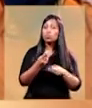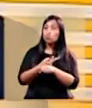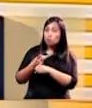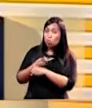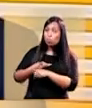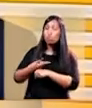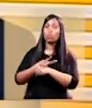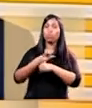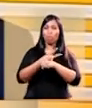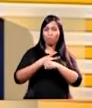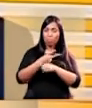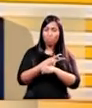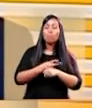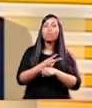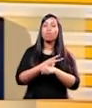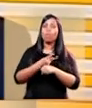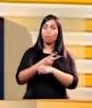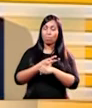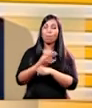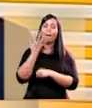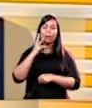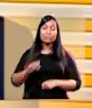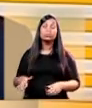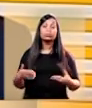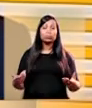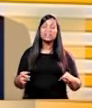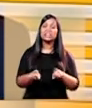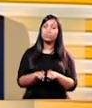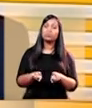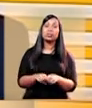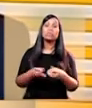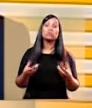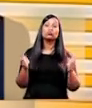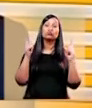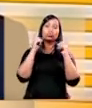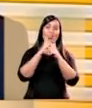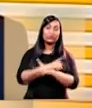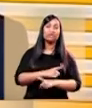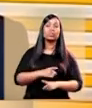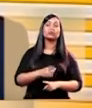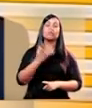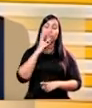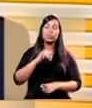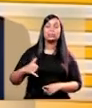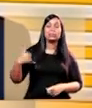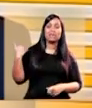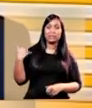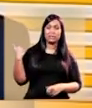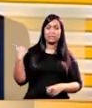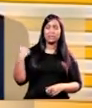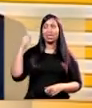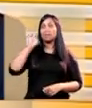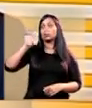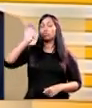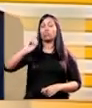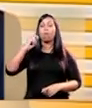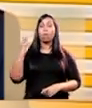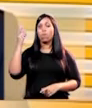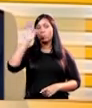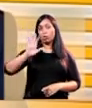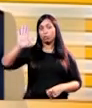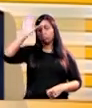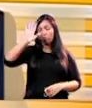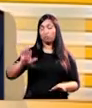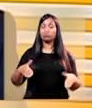procura muito maior em relação à disponibilidade, obviamente que é muito raro uma criança nessa faixa de idade ir para o cadastro estadual ou